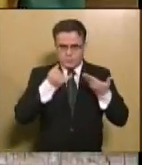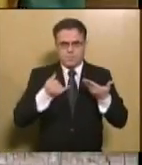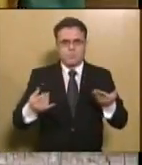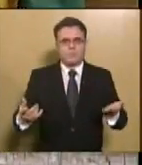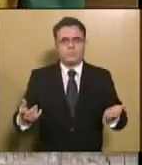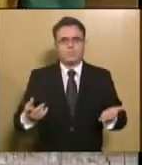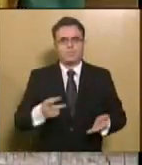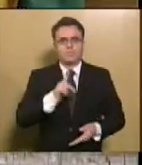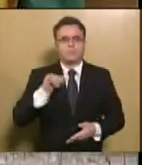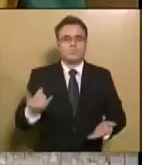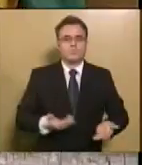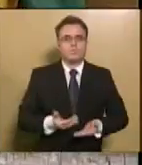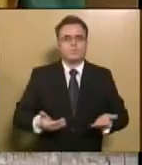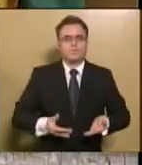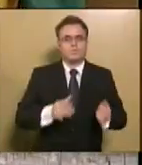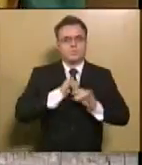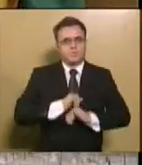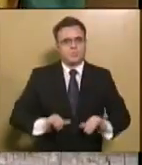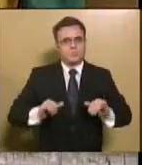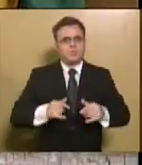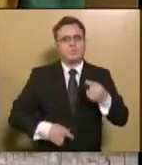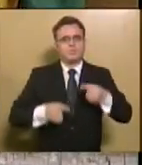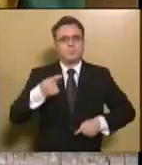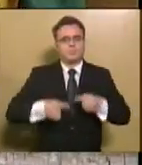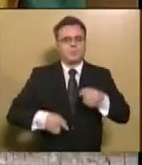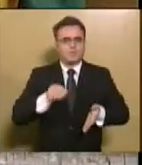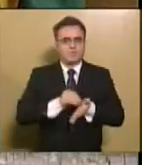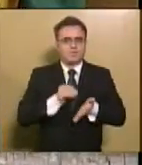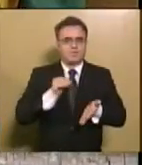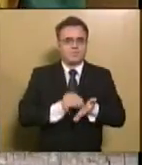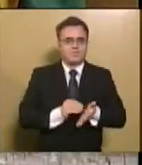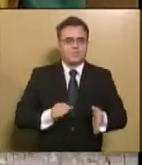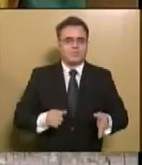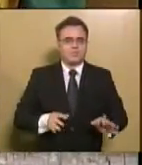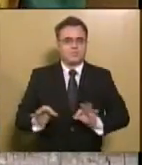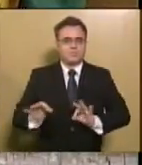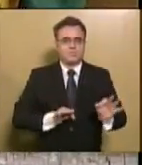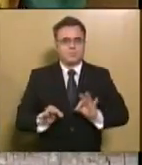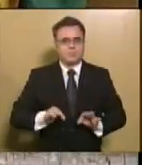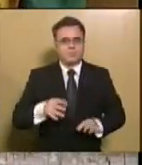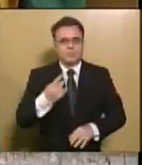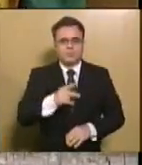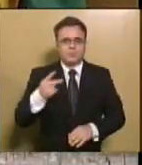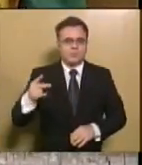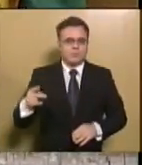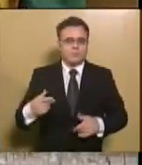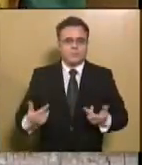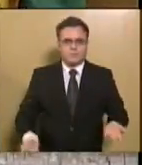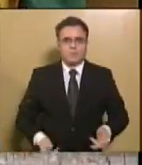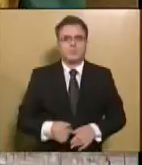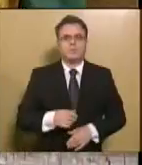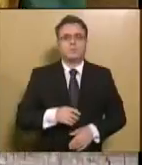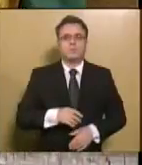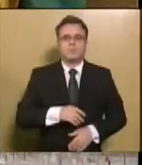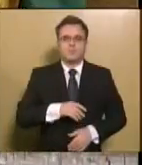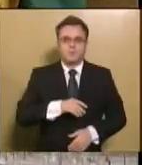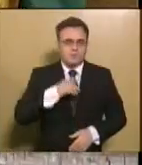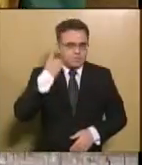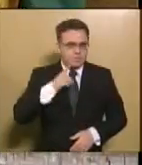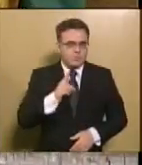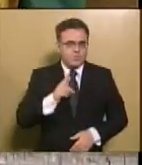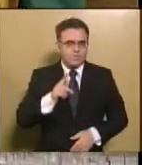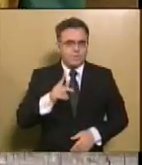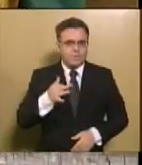hoje. Ressaltou a falta de políticas públicas no sentido de amenizar essa situação. O deputado Francisco Galberto ocupou a tribuna, saudando os presentes